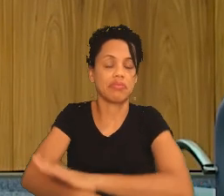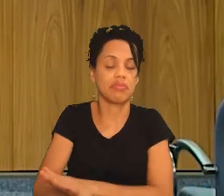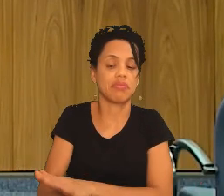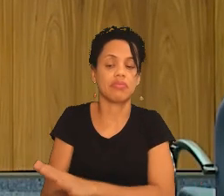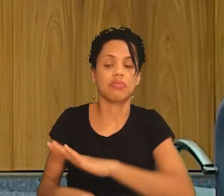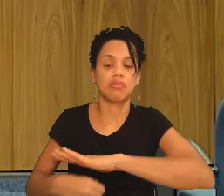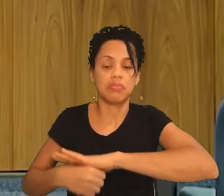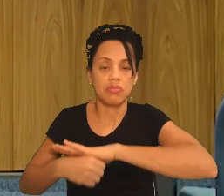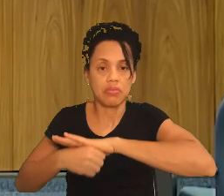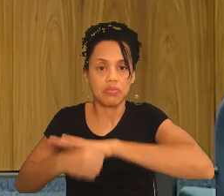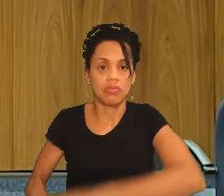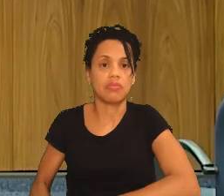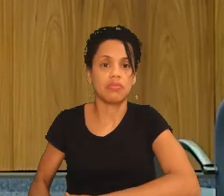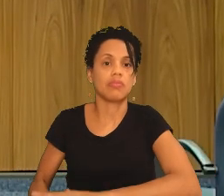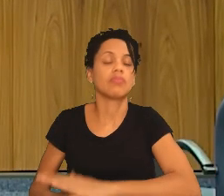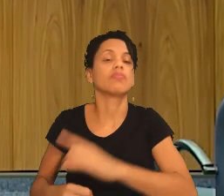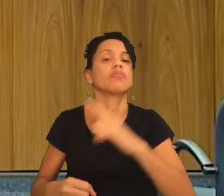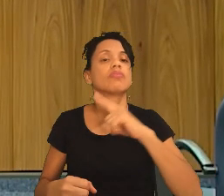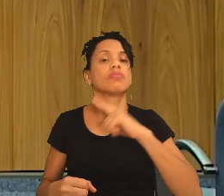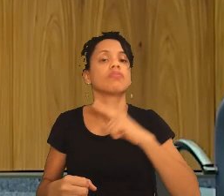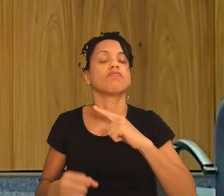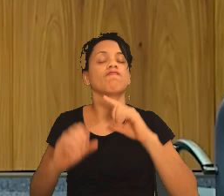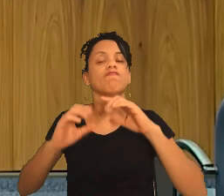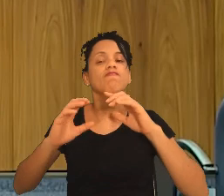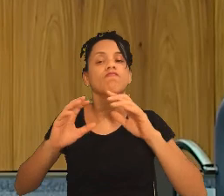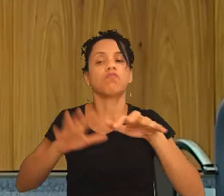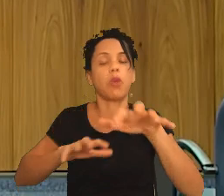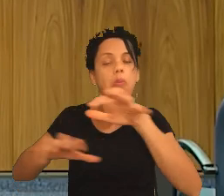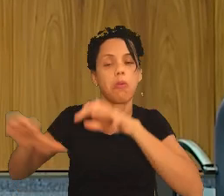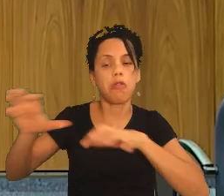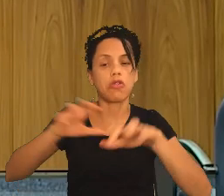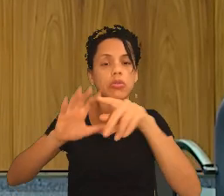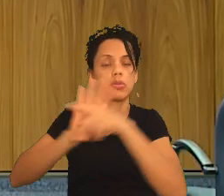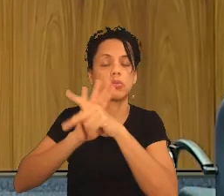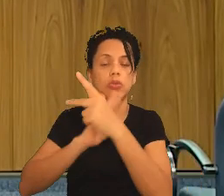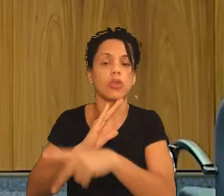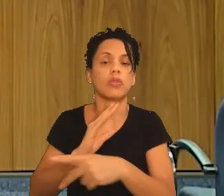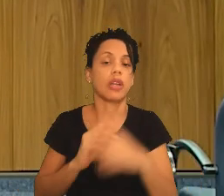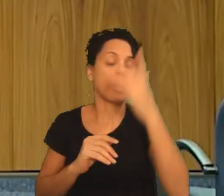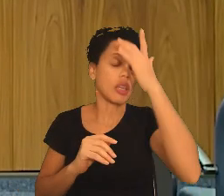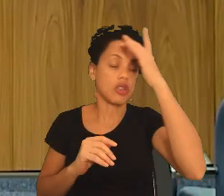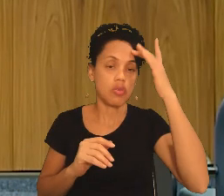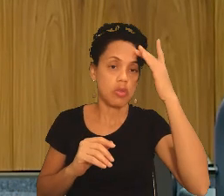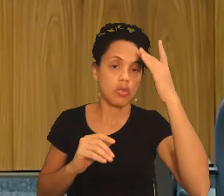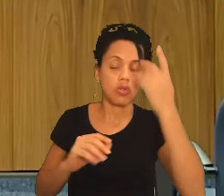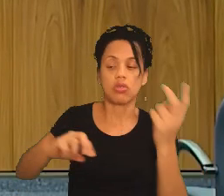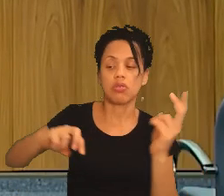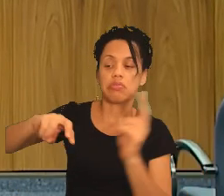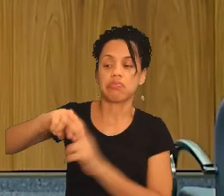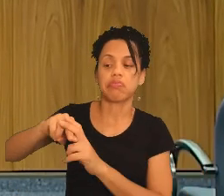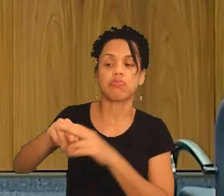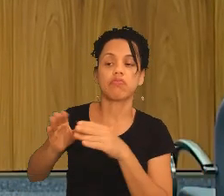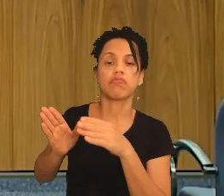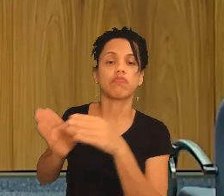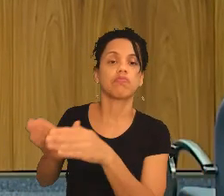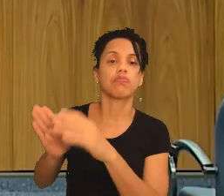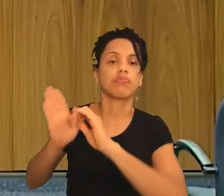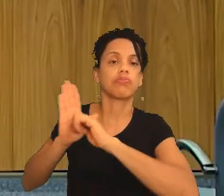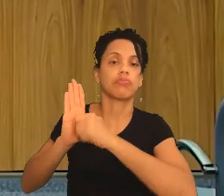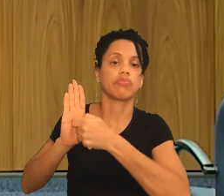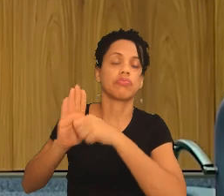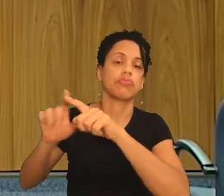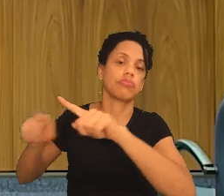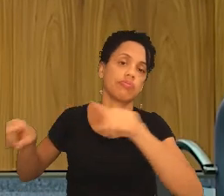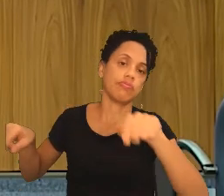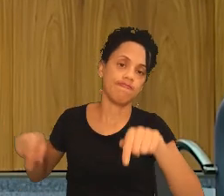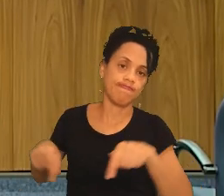só Krenak, né? Mas especialmente Krenak, né? Como forma de repressão, tanto em relação a